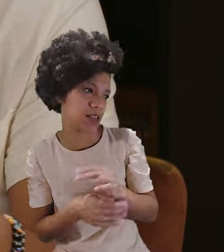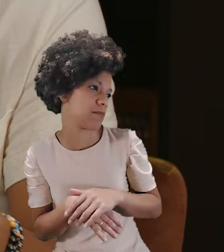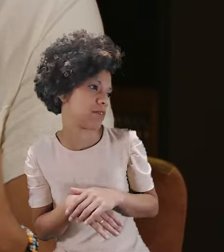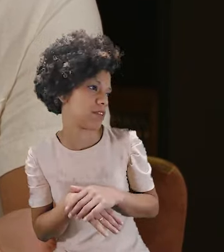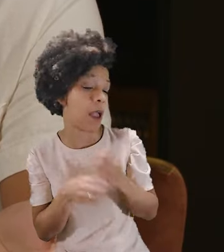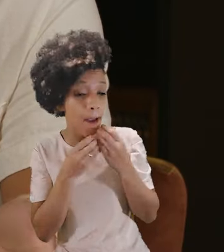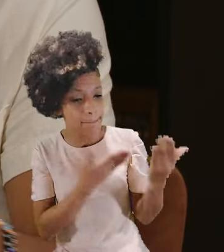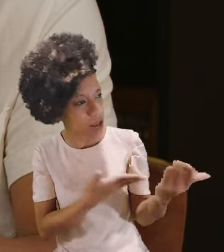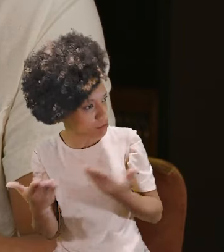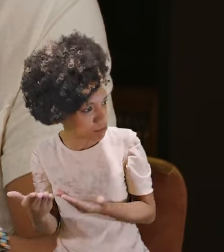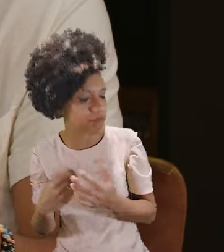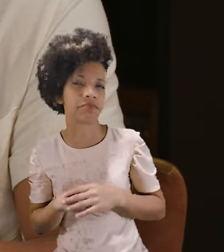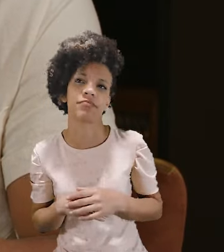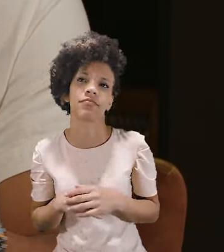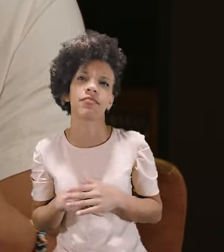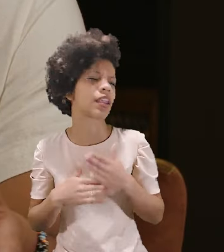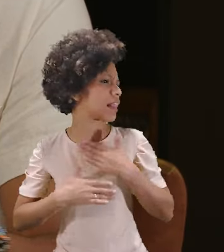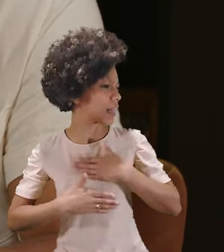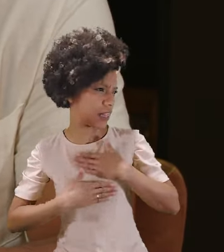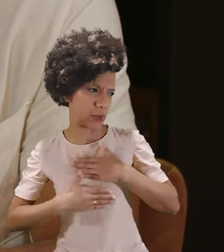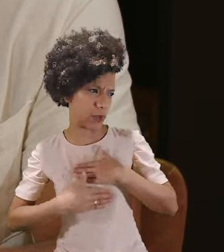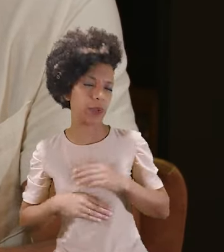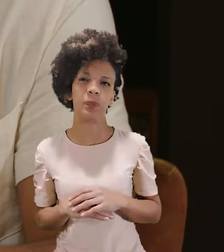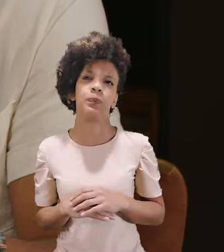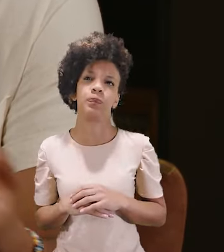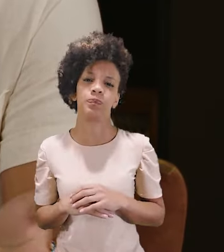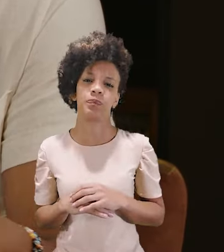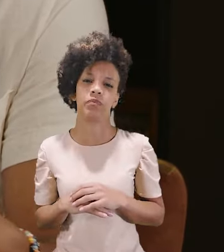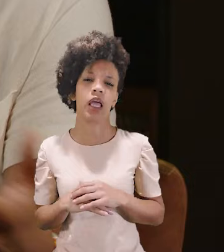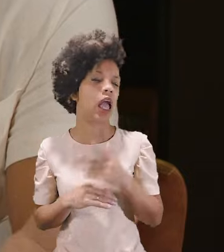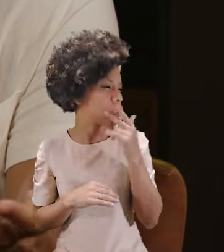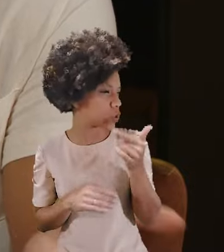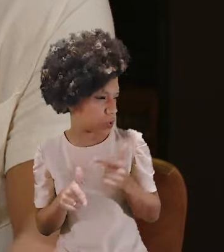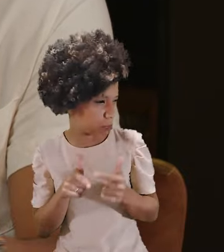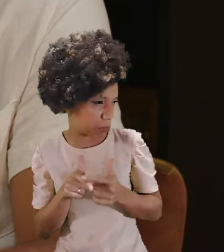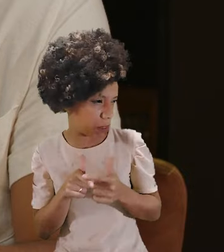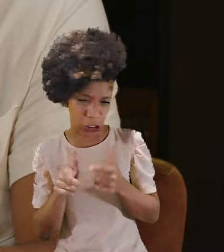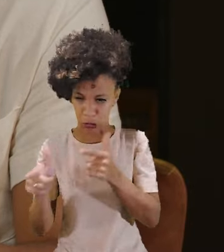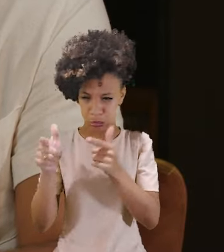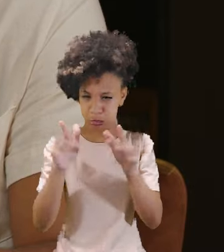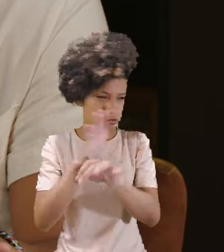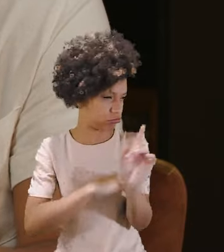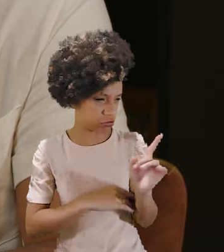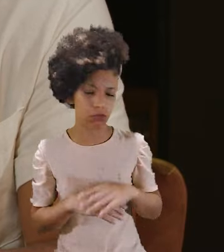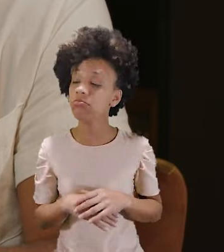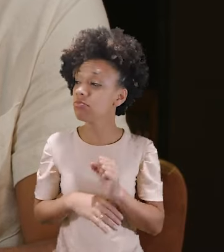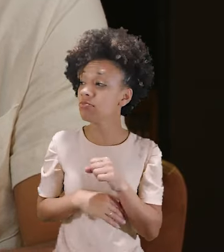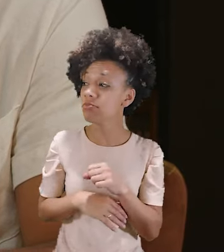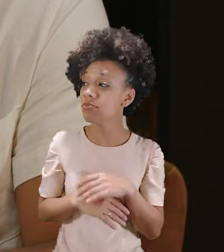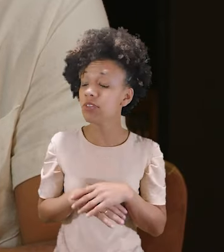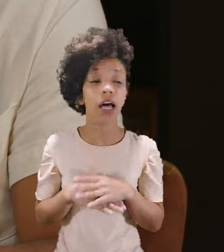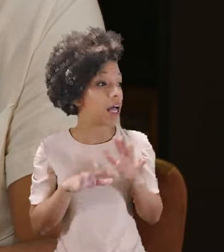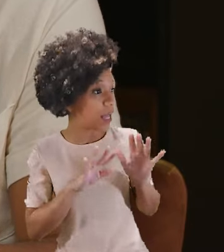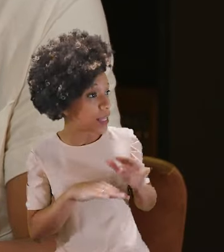bastante recebem recebido entendeu então assim é muito tranquilo acho que não tem não tem para medir a salsa as coisas mesma coisa assim muito tranquilo